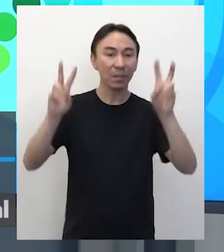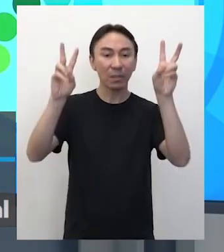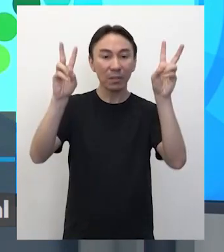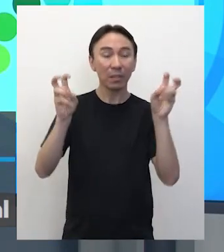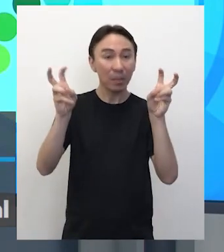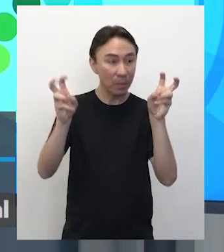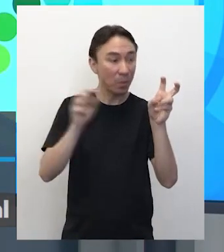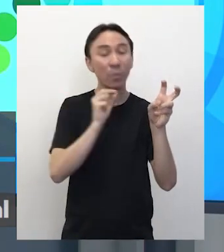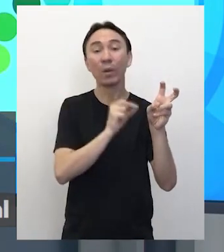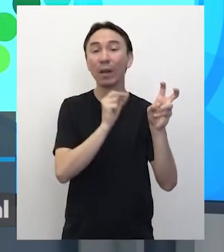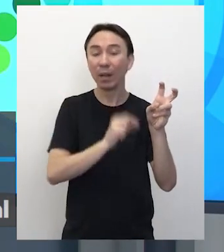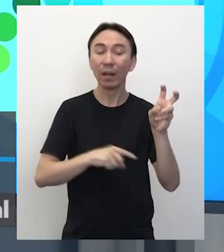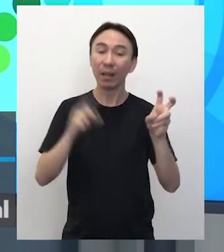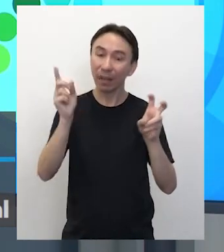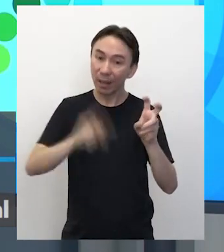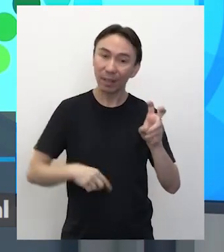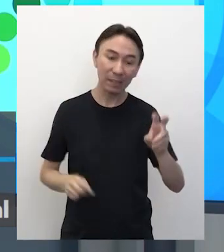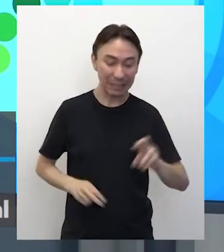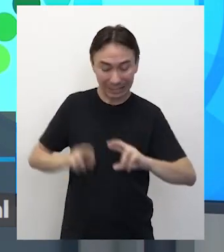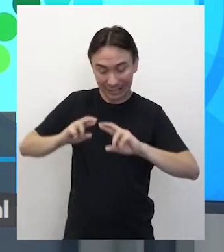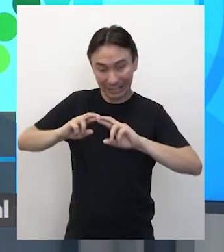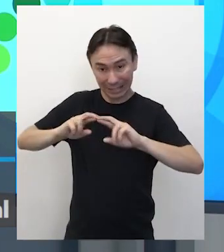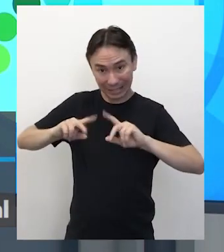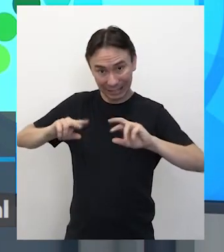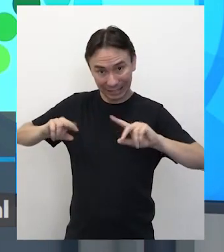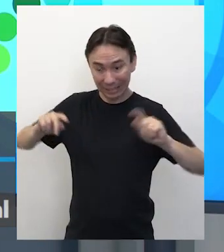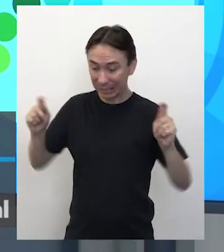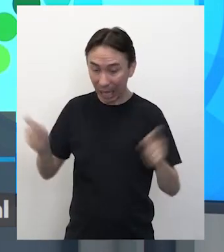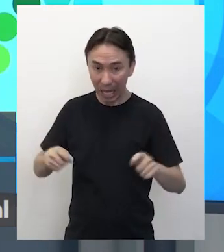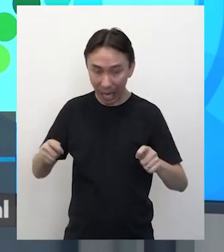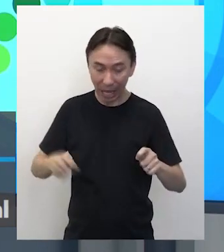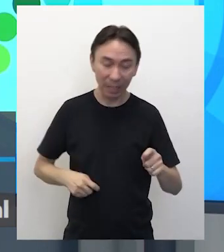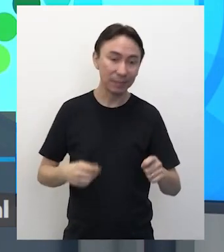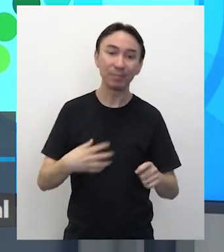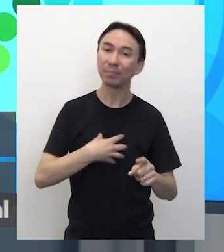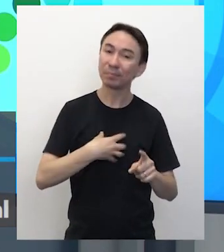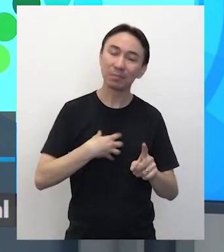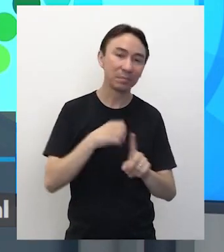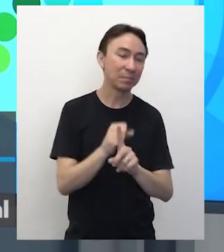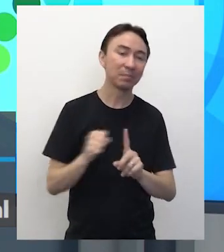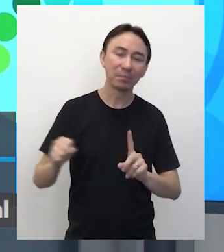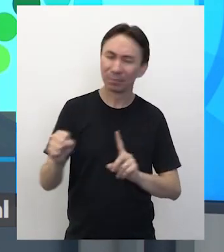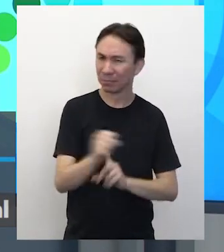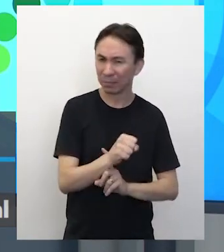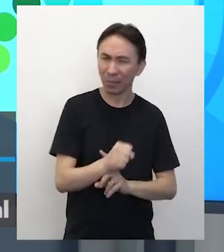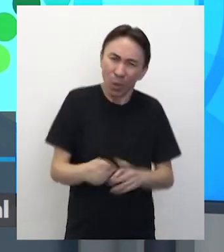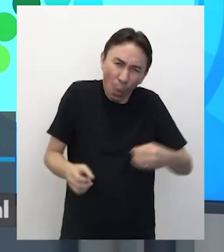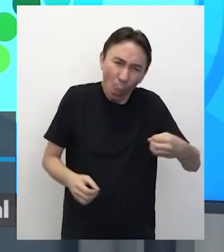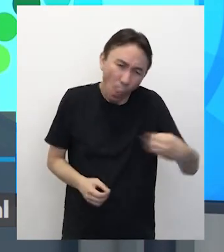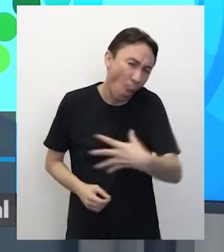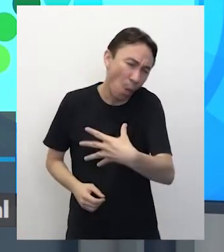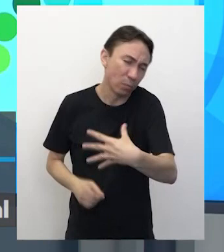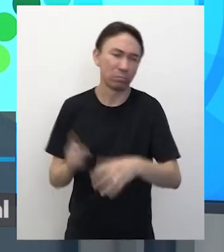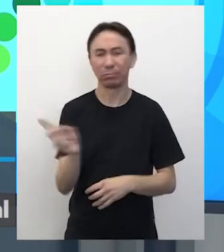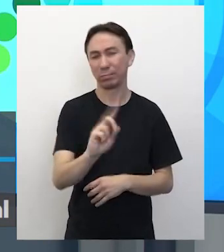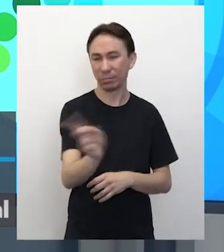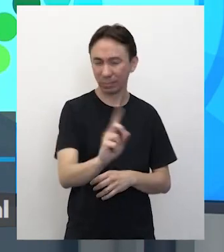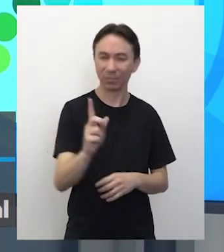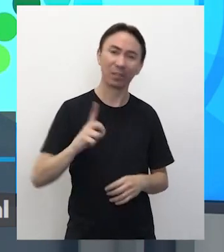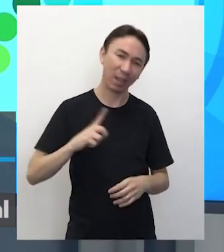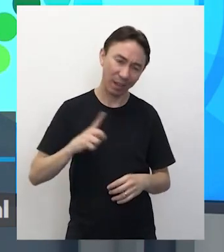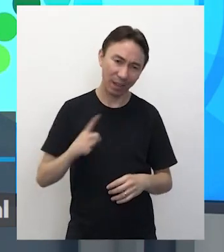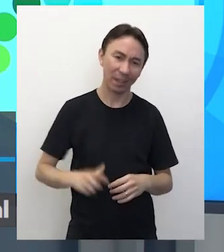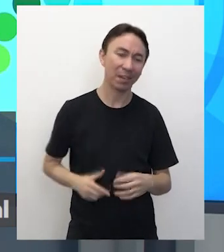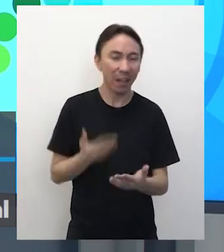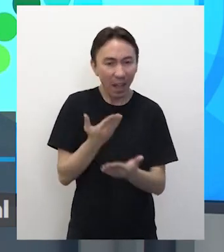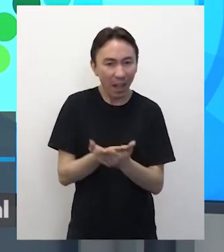competências socioemocionais. Esse é um tema que não é novo para vocês, né? Ele aparece sempre nas nossas aulas de PV e os